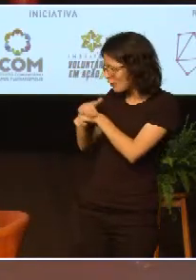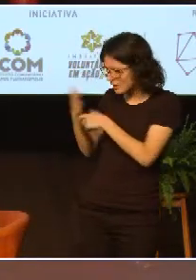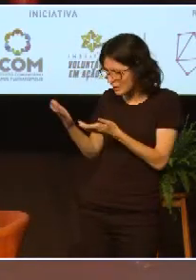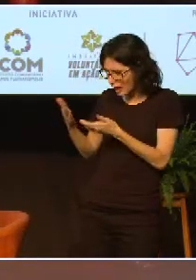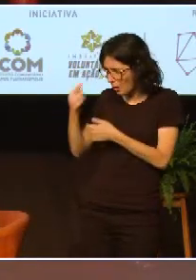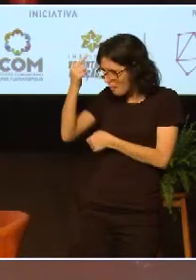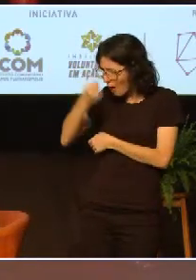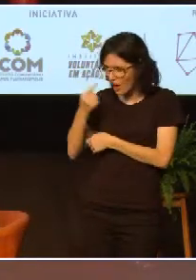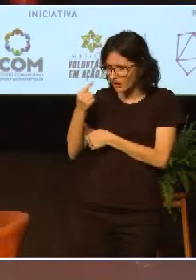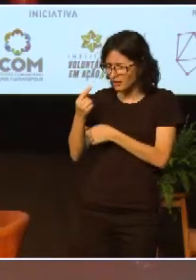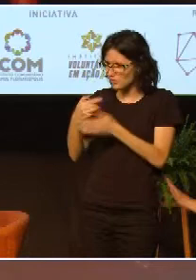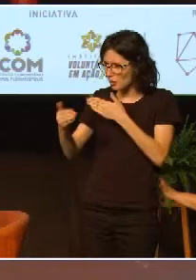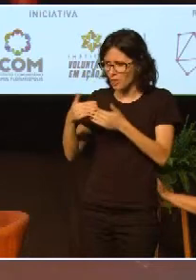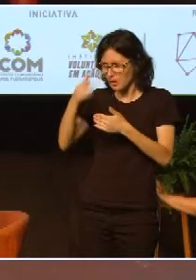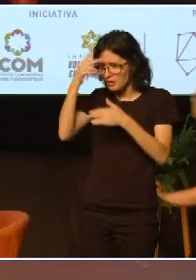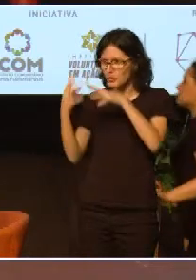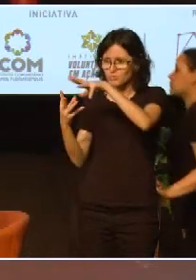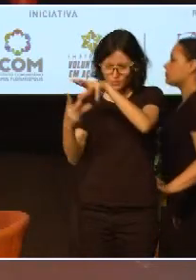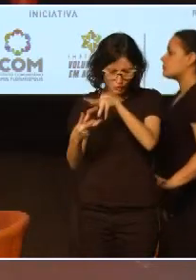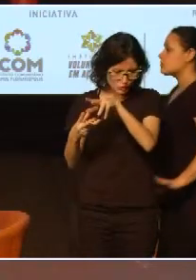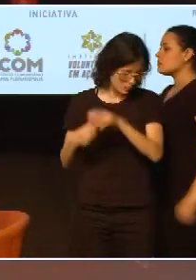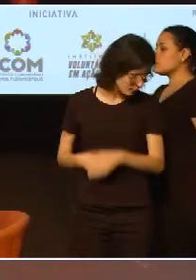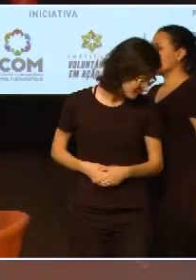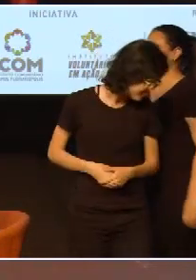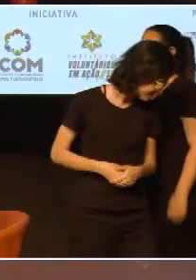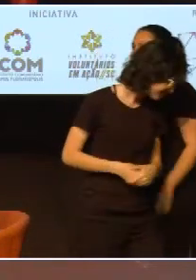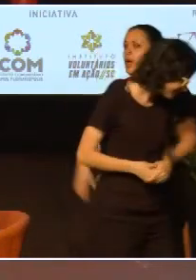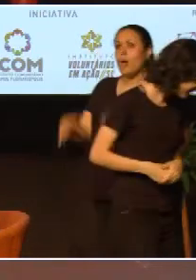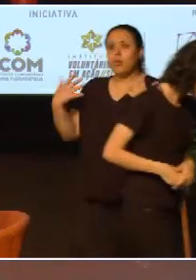Por 1 hora. Caracas, mano.